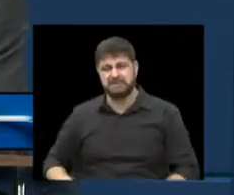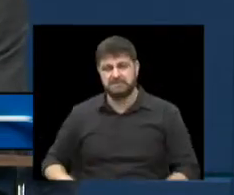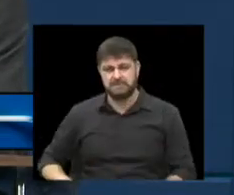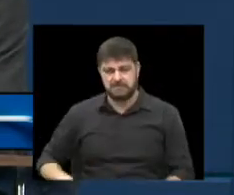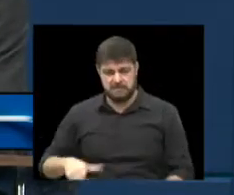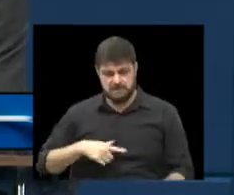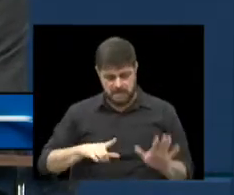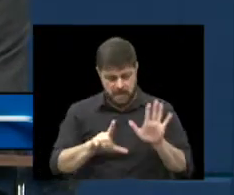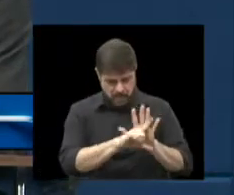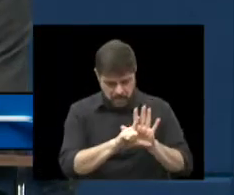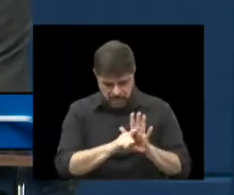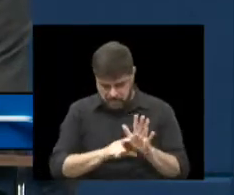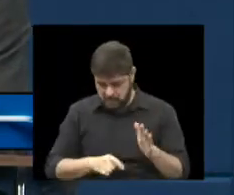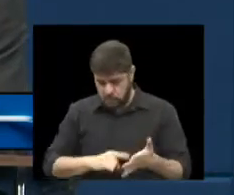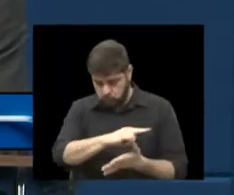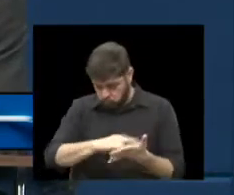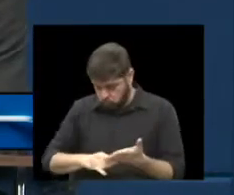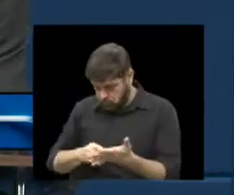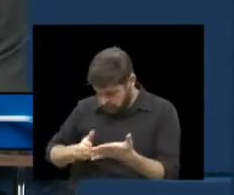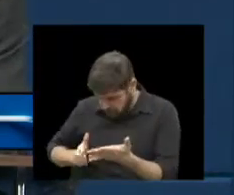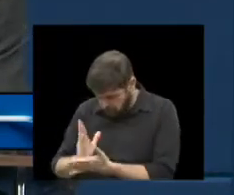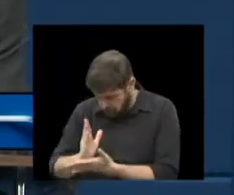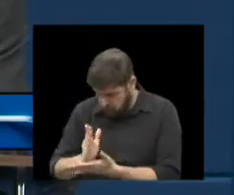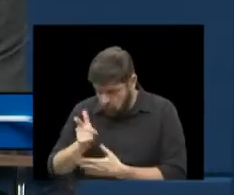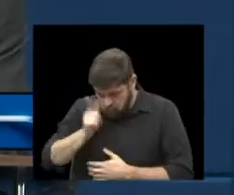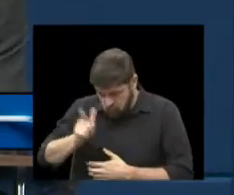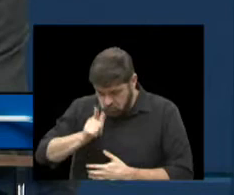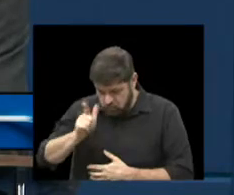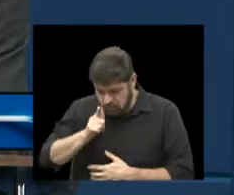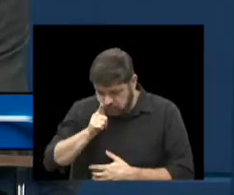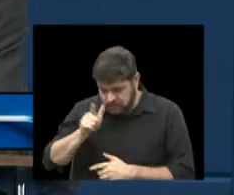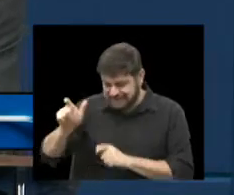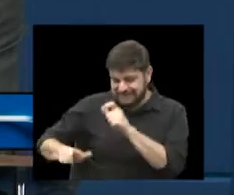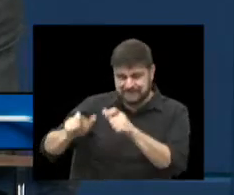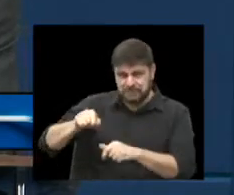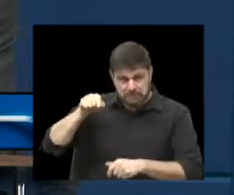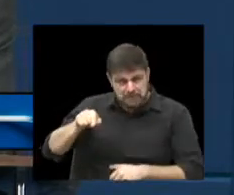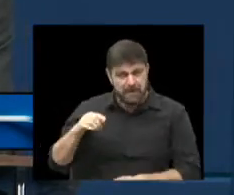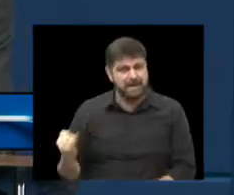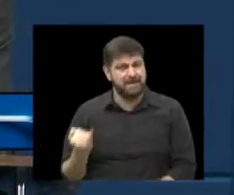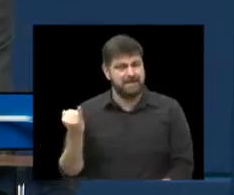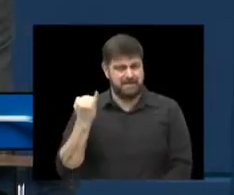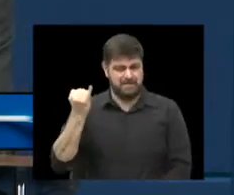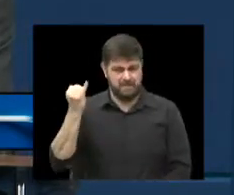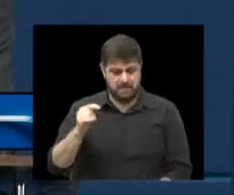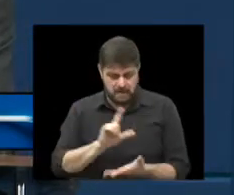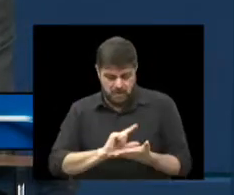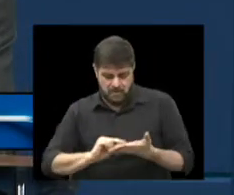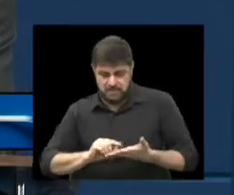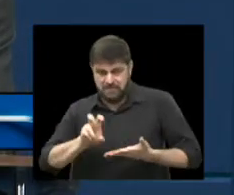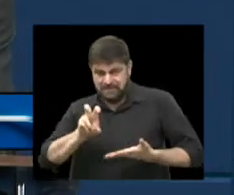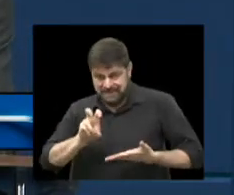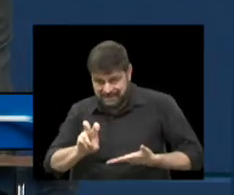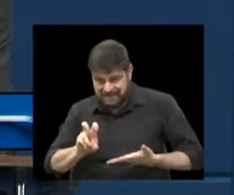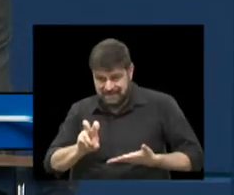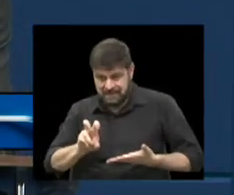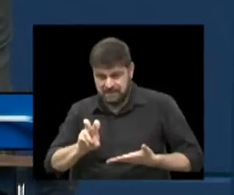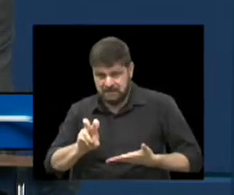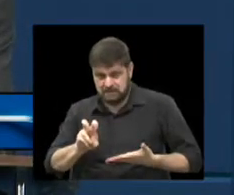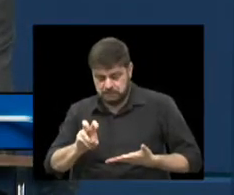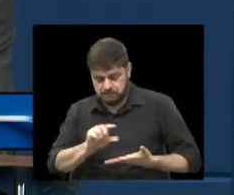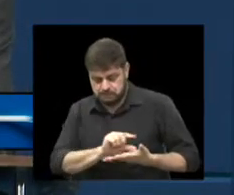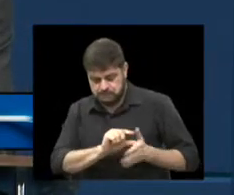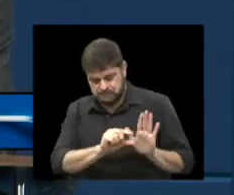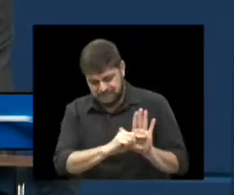dessa lei aprovada conseguissem esse alvará, mesmo esses que conseguissem, é importante dizer que no artigo 5º